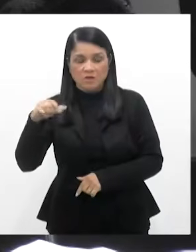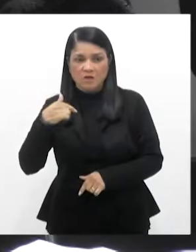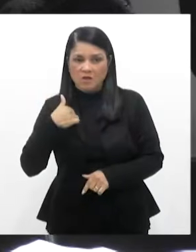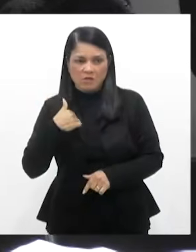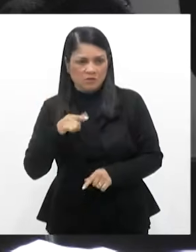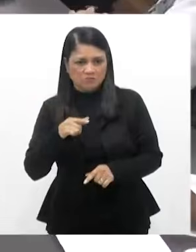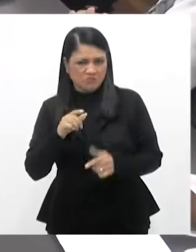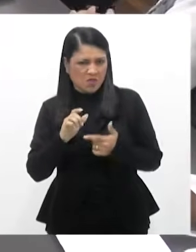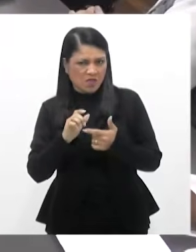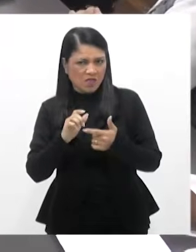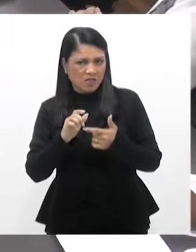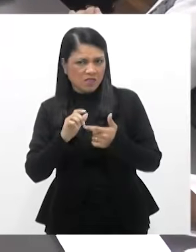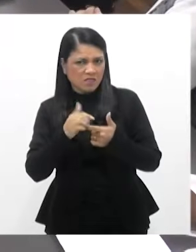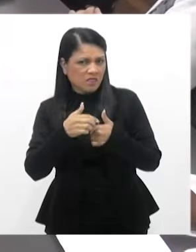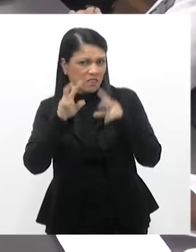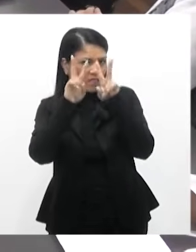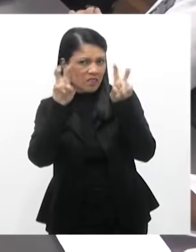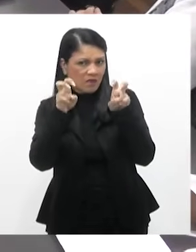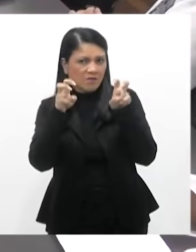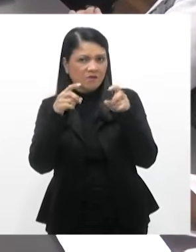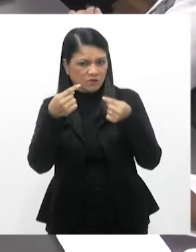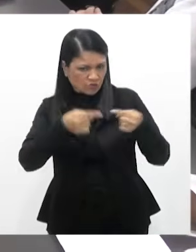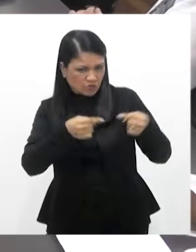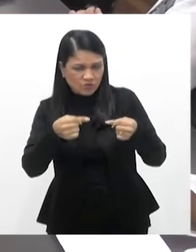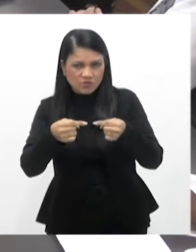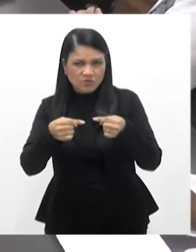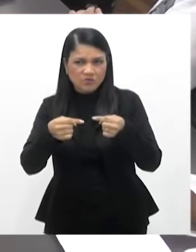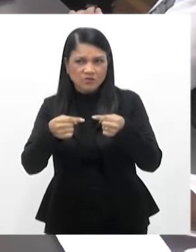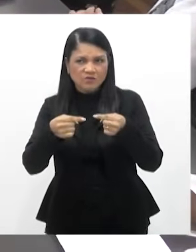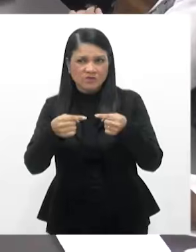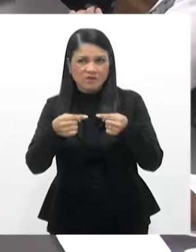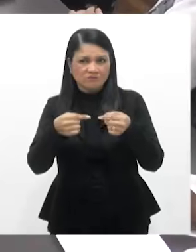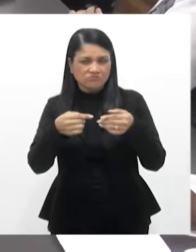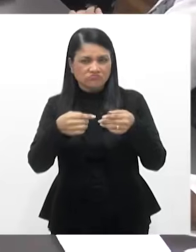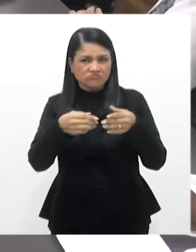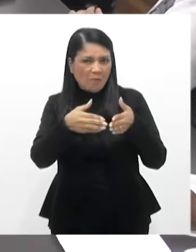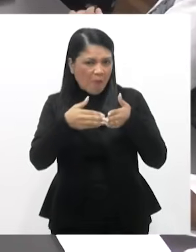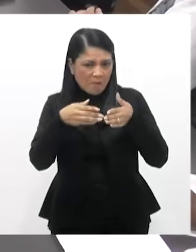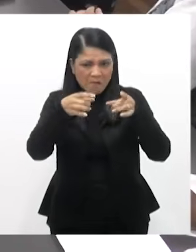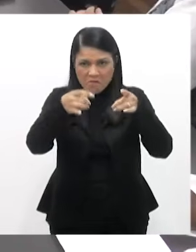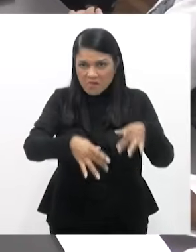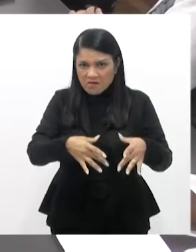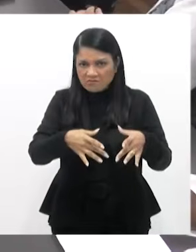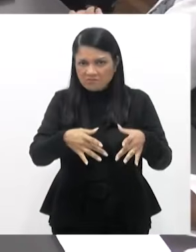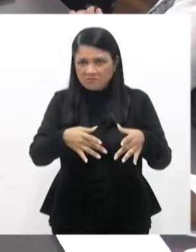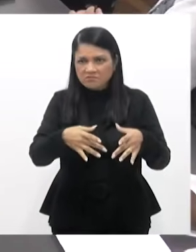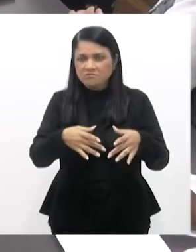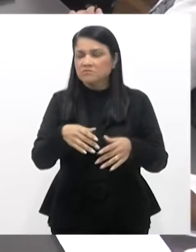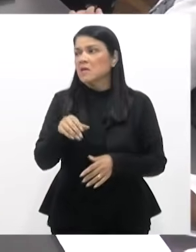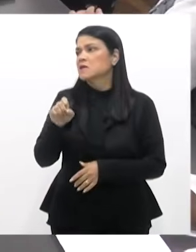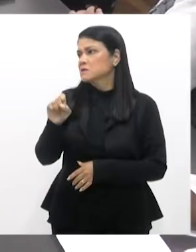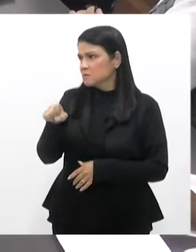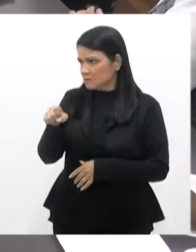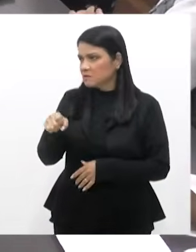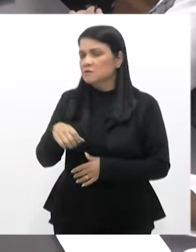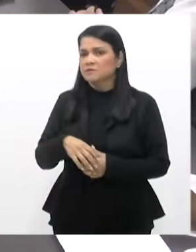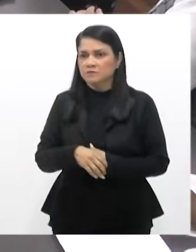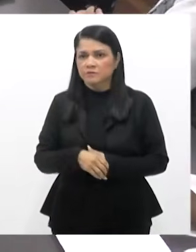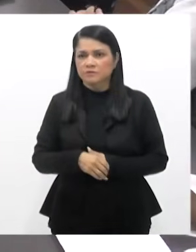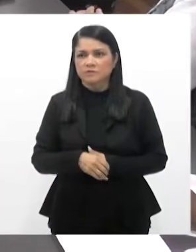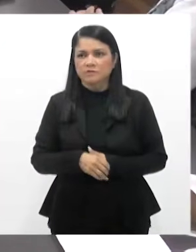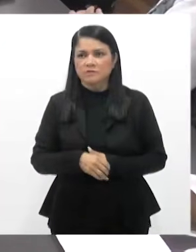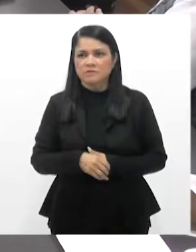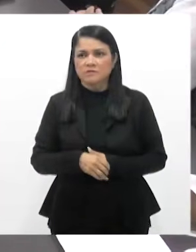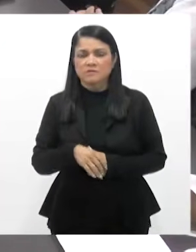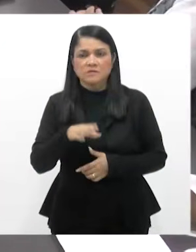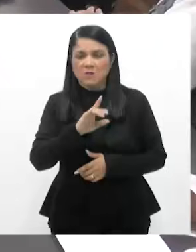esse tema específico. Não, foi enfrentado. Da desincompatibilização? Sim. Deixa eu pegar aqui a 969. Não